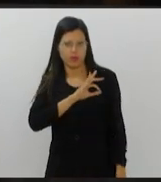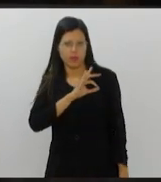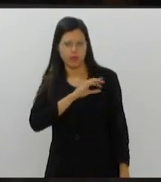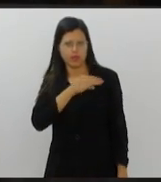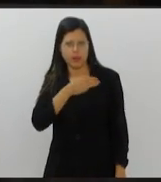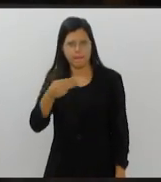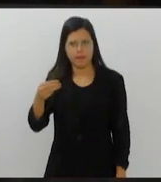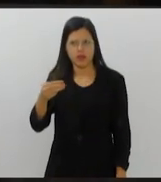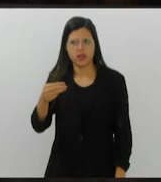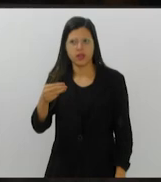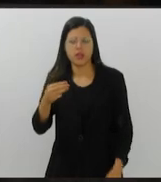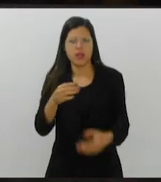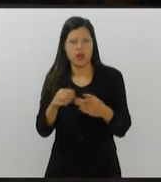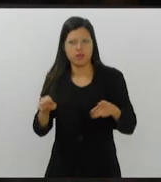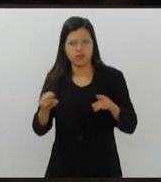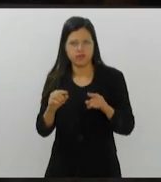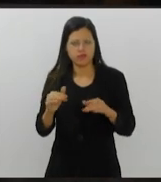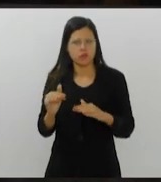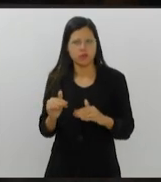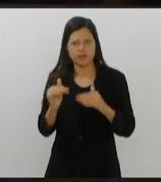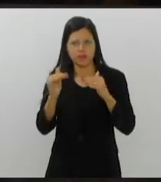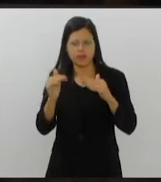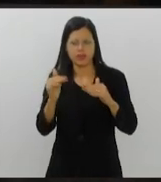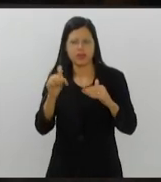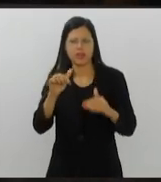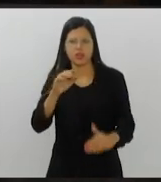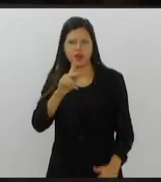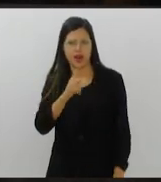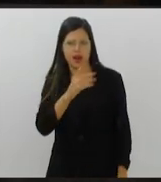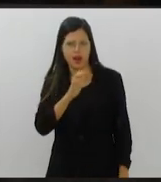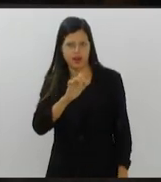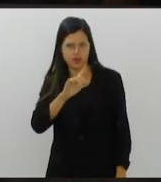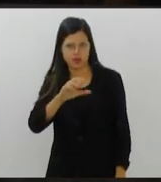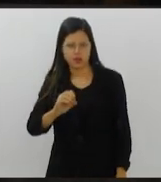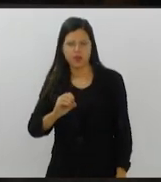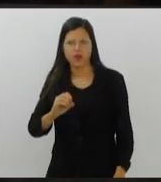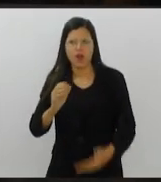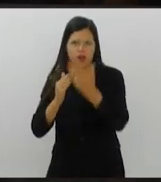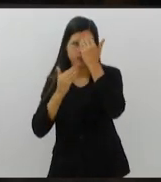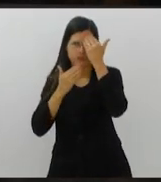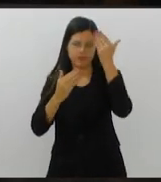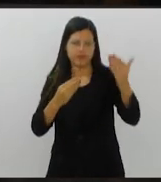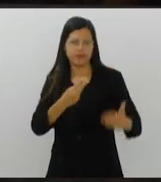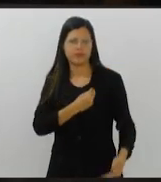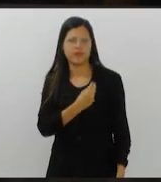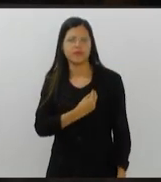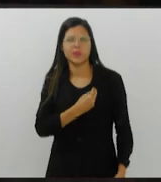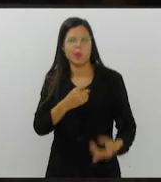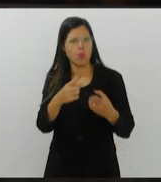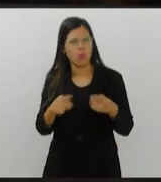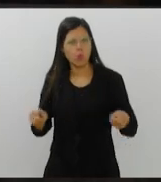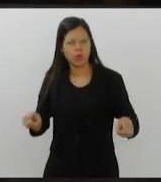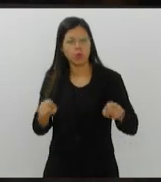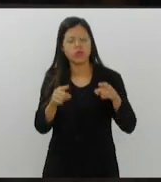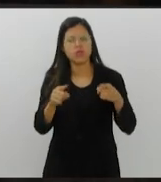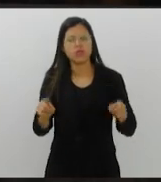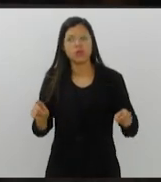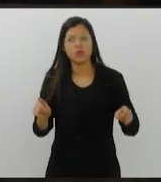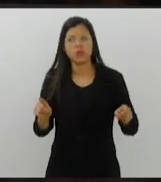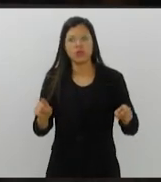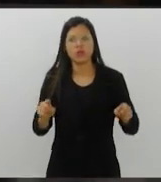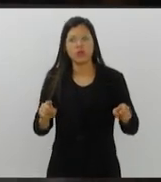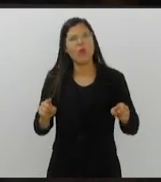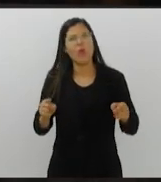a regência do maestro subtenente Hélio. E desde já agradeço a presença dos músicos e por abrilhantar